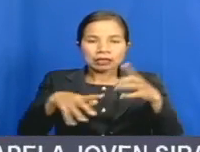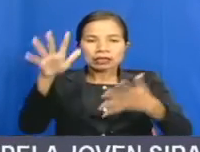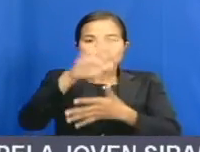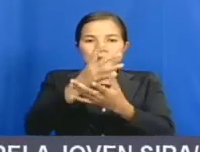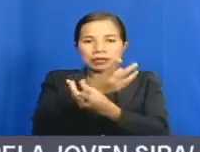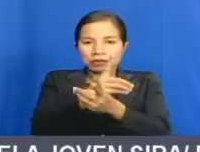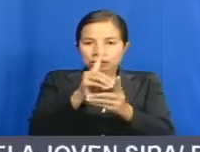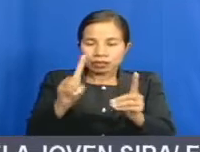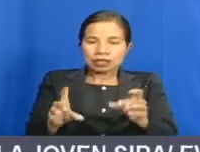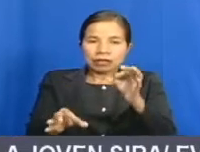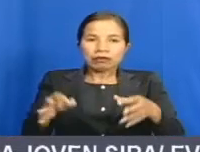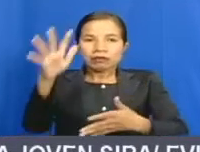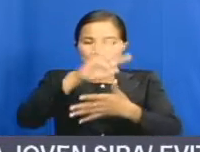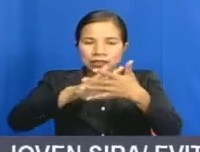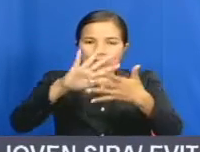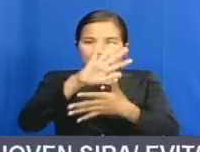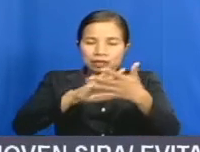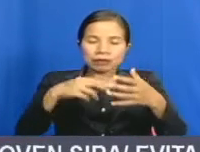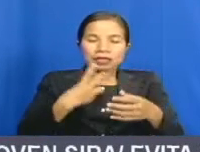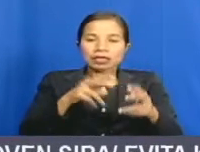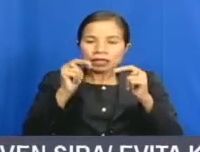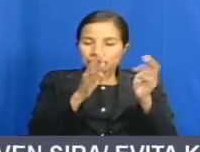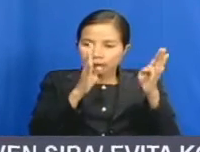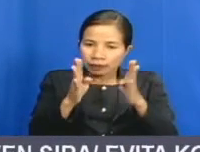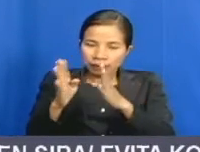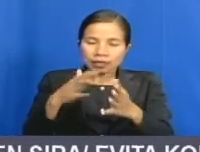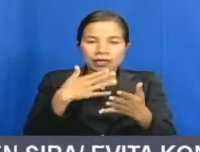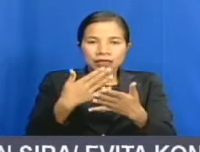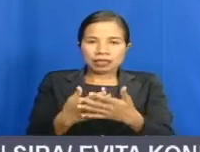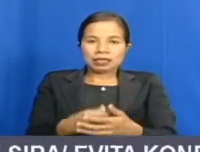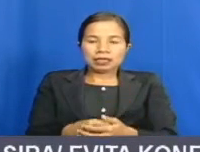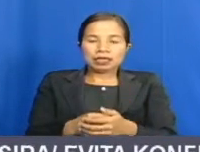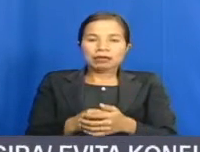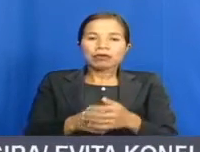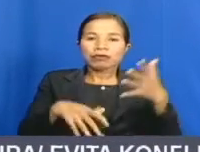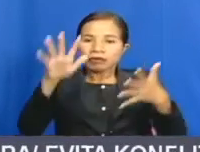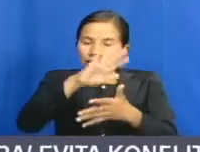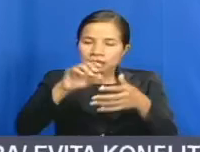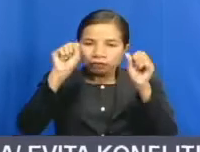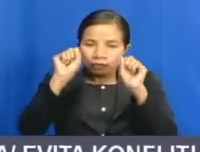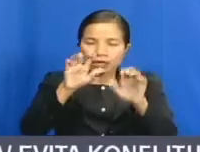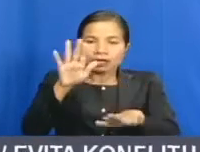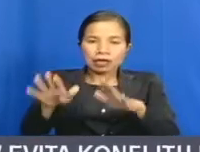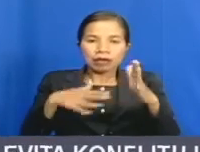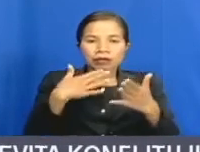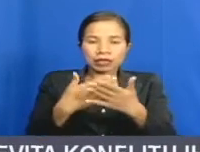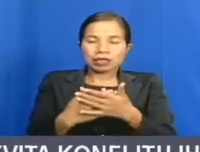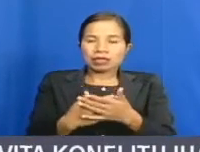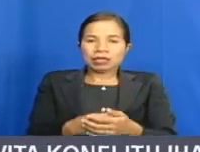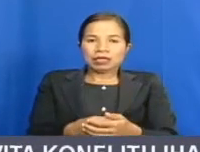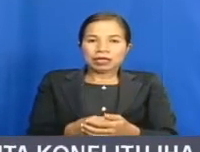Então, quando festa, ita tem que organizar o dia para festa lá pela ato. Lá o dia, até o fim. Não é uma garantia de